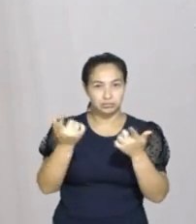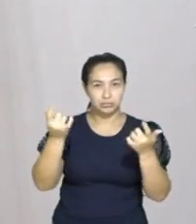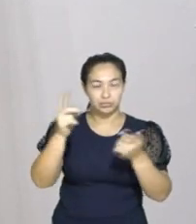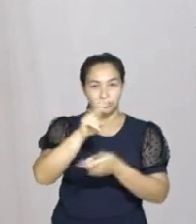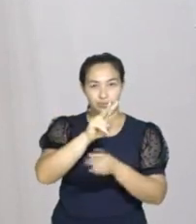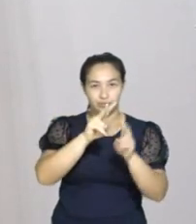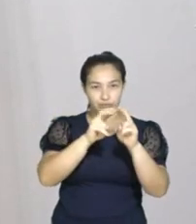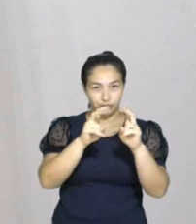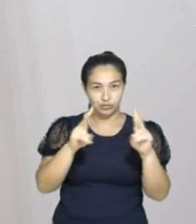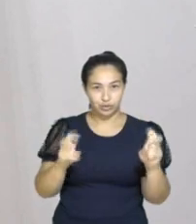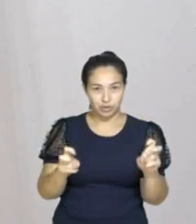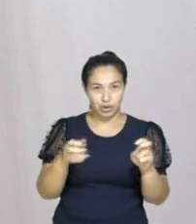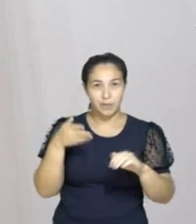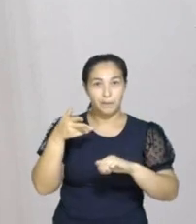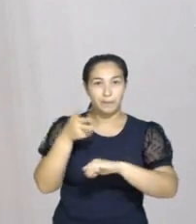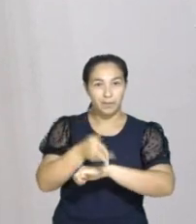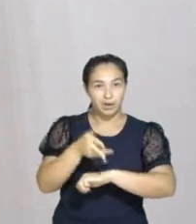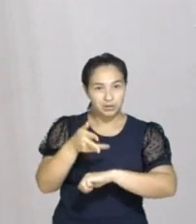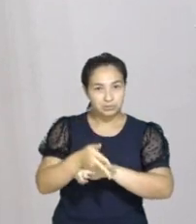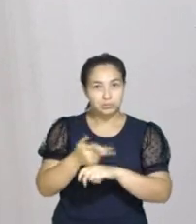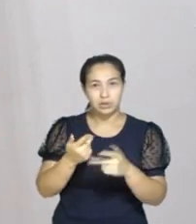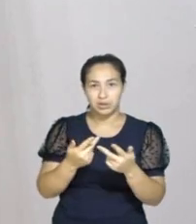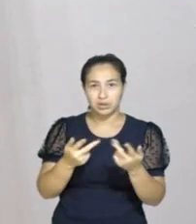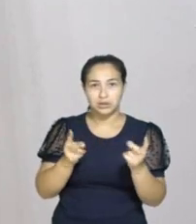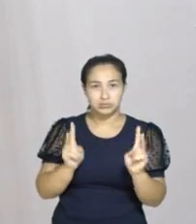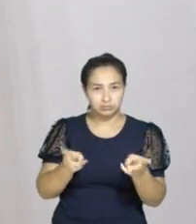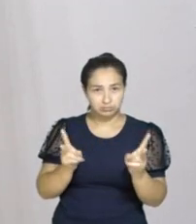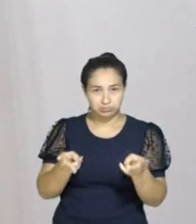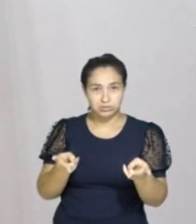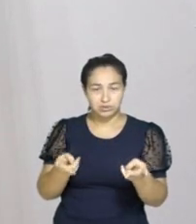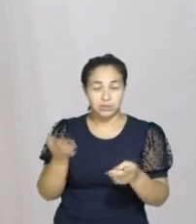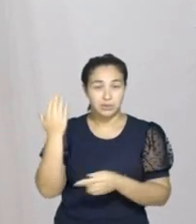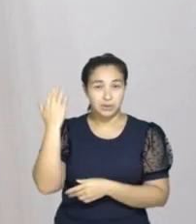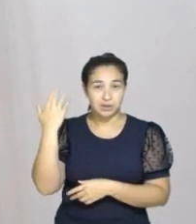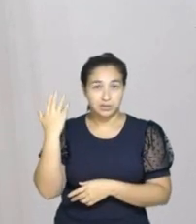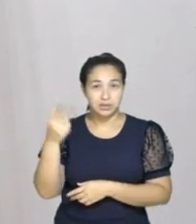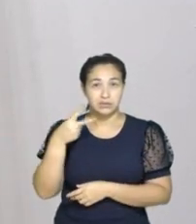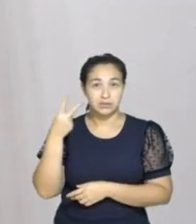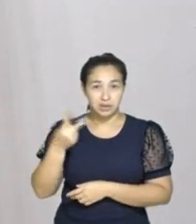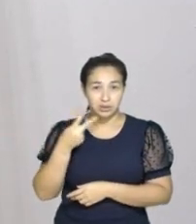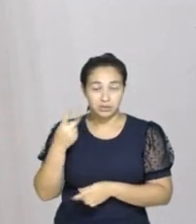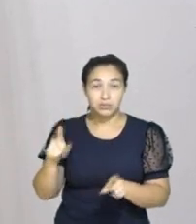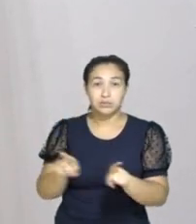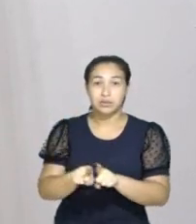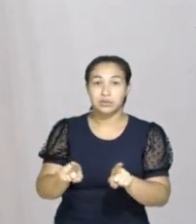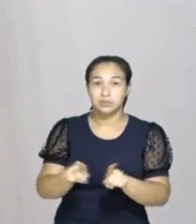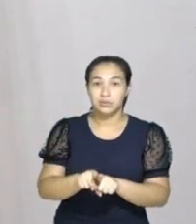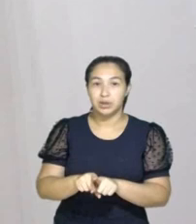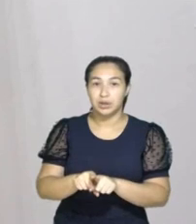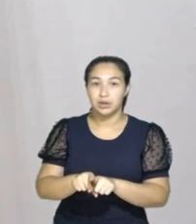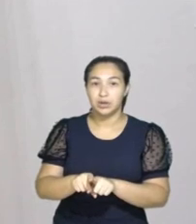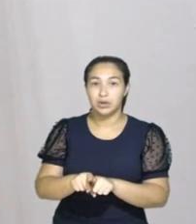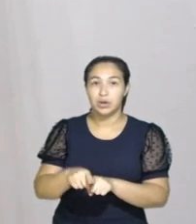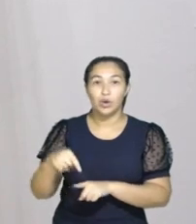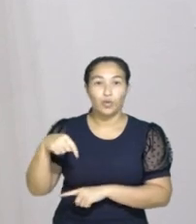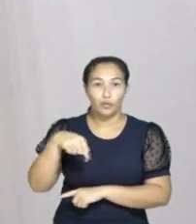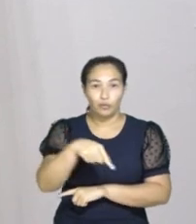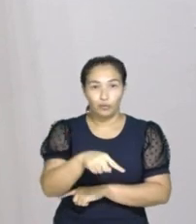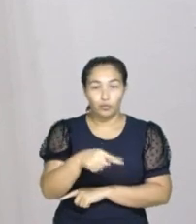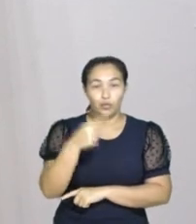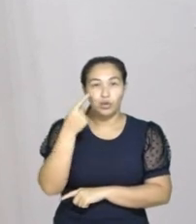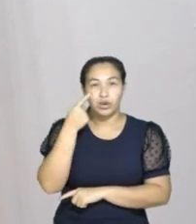presente ainda na condição de vereador do qual eu estava inclusive fui parecerista de um parecer